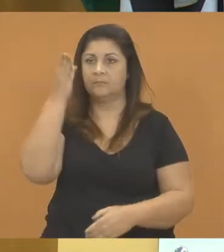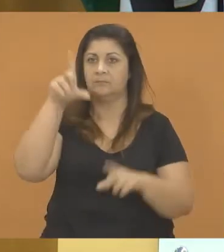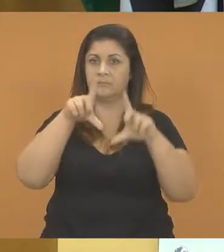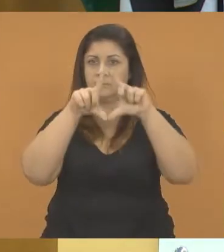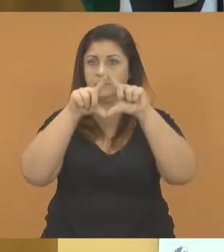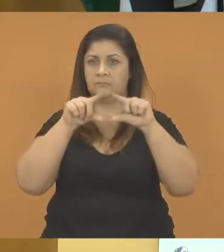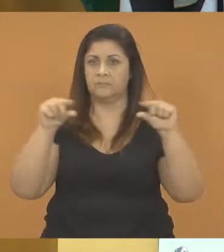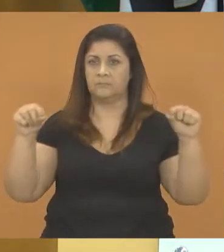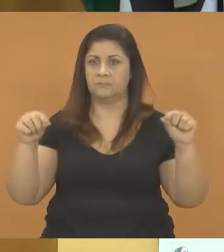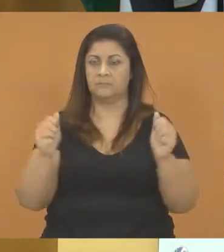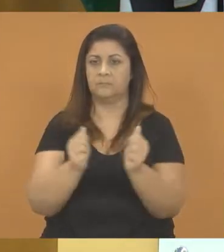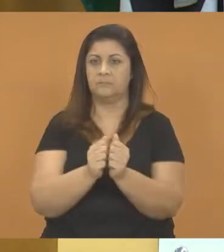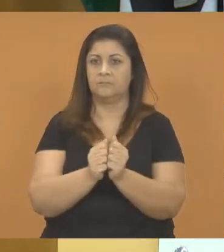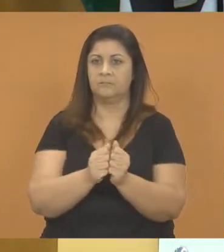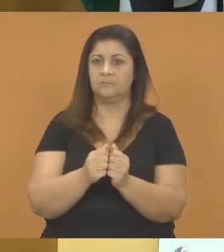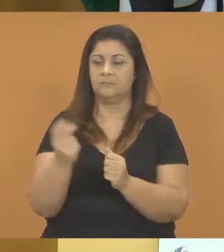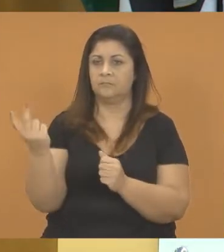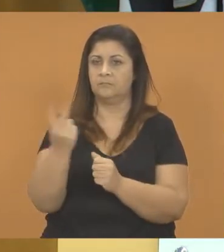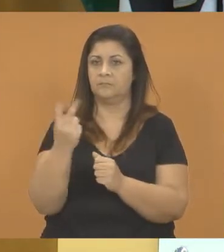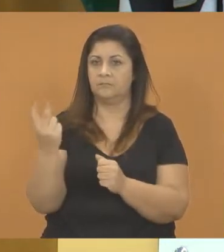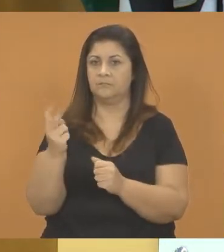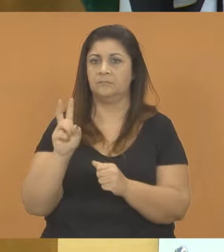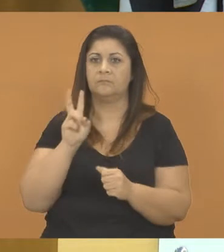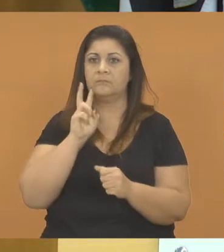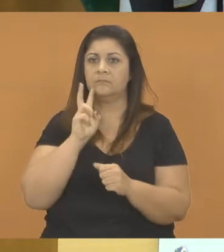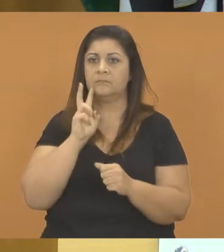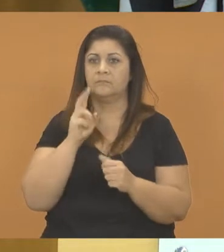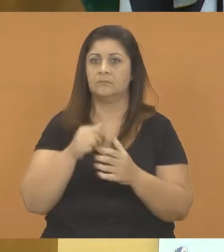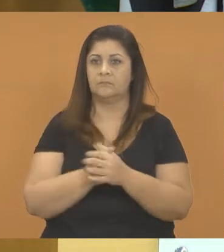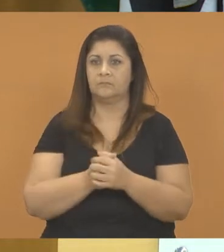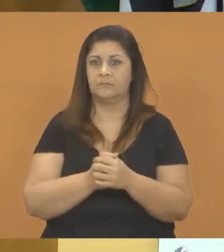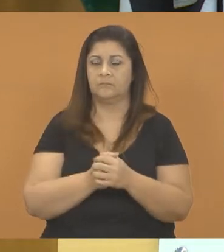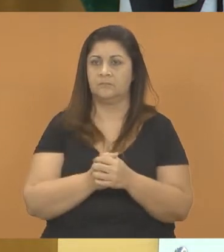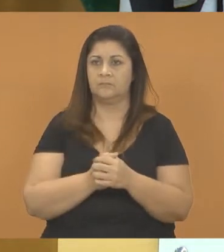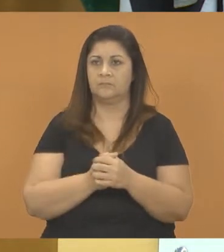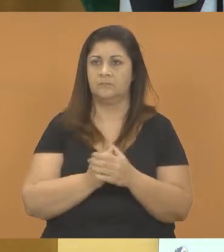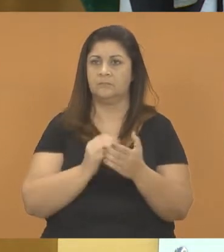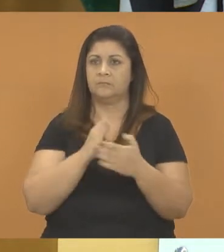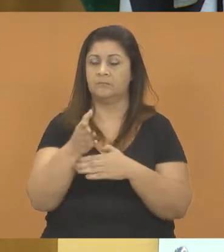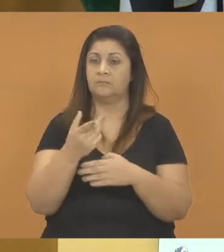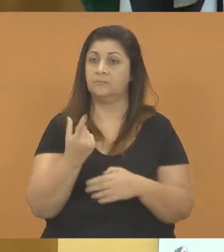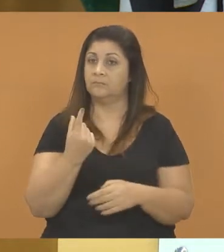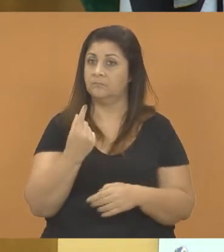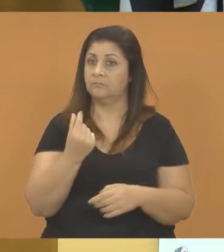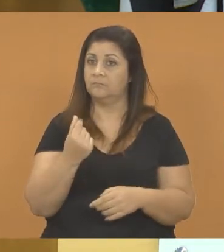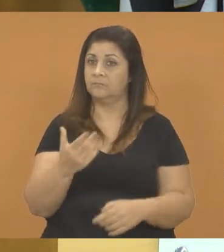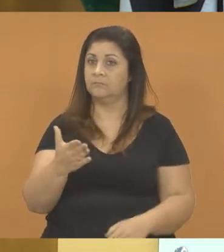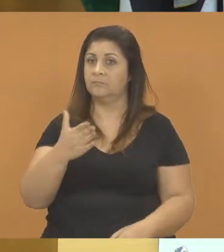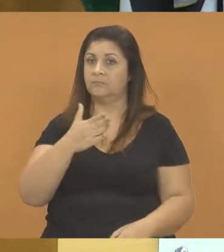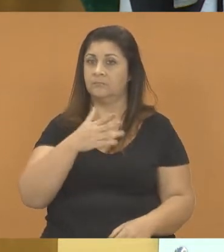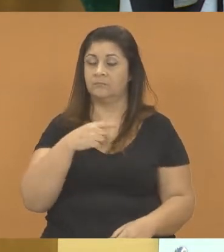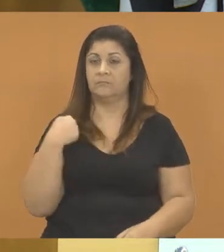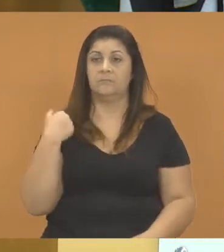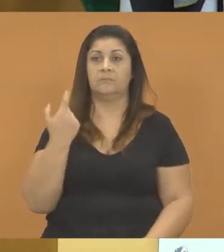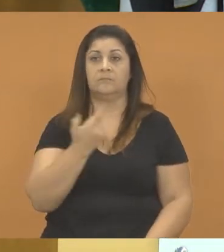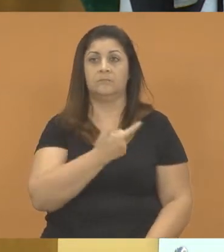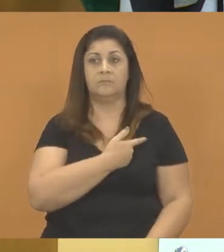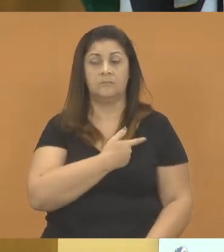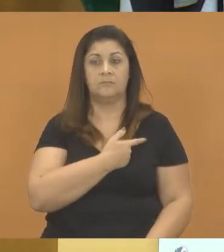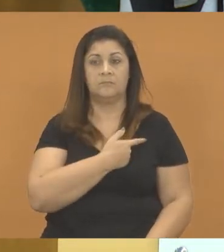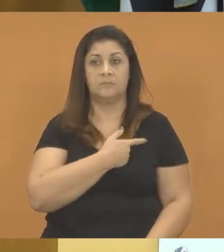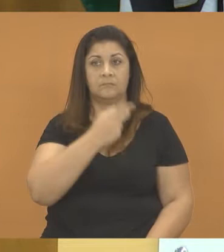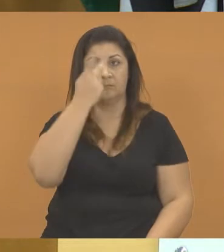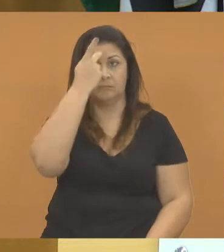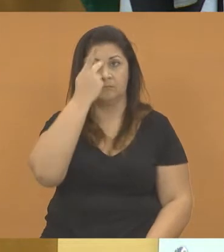paulinho dos condutores e abner rosa nós fomos para brasília com recurso próprio pagamos a passagem do nosso bolso não